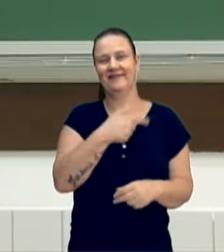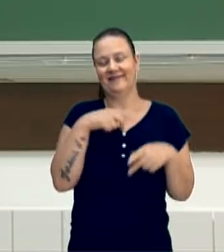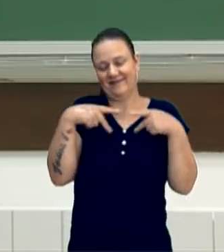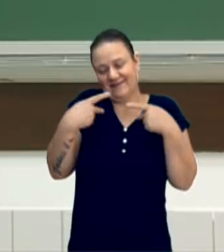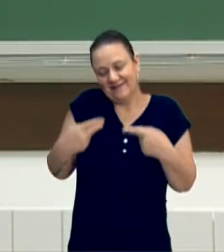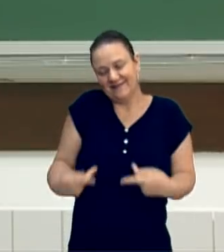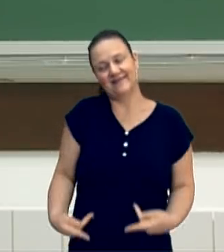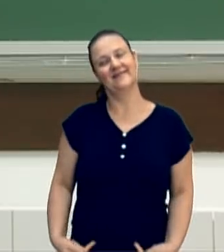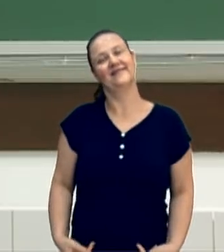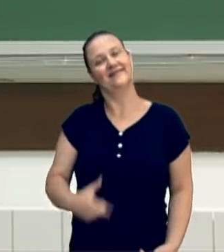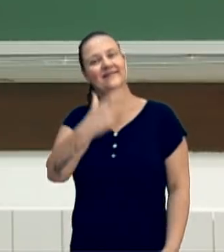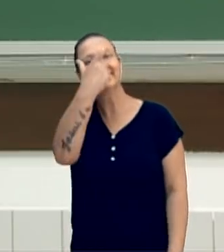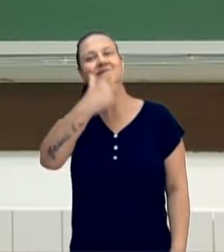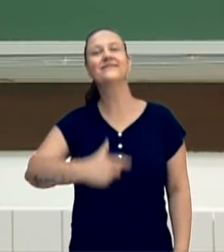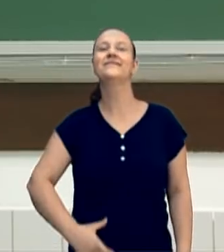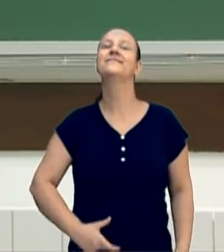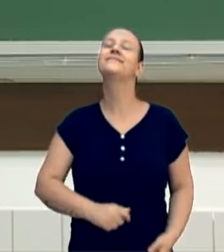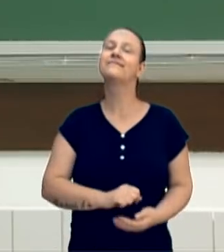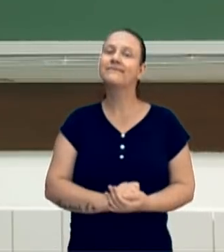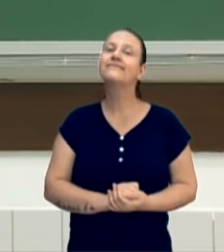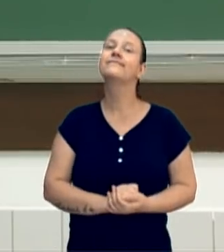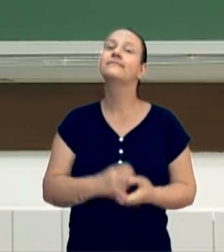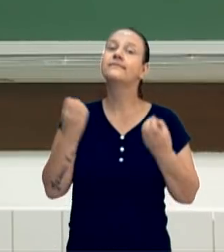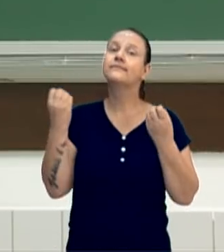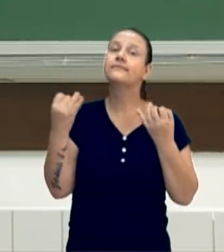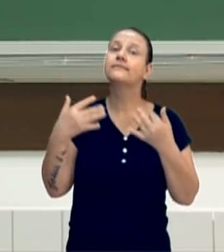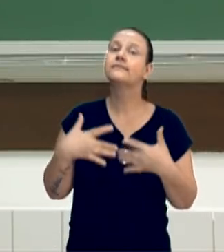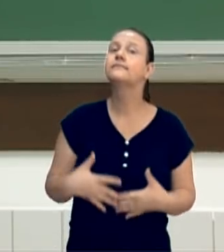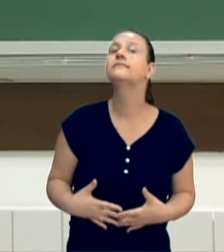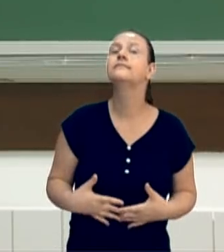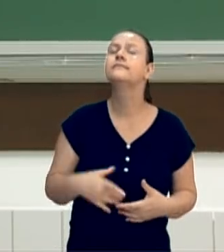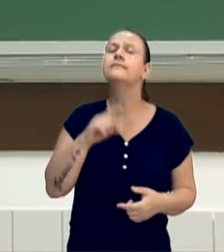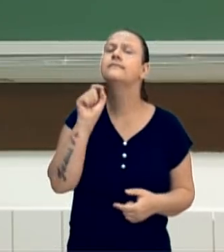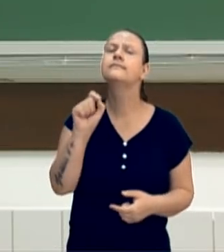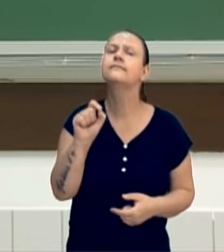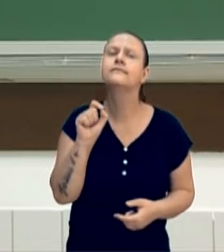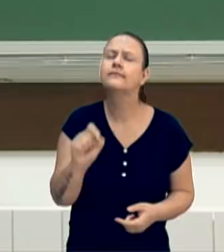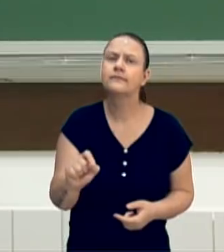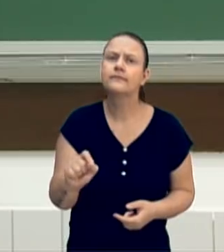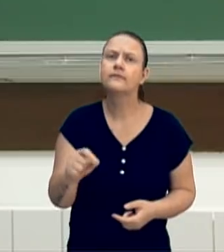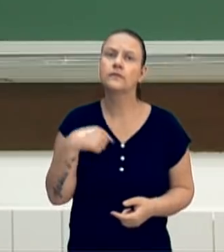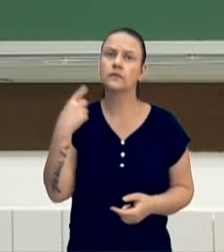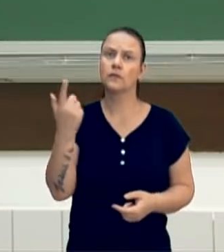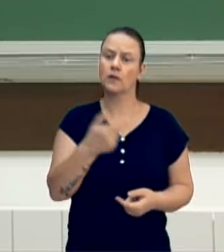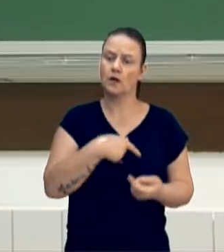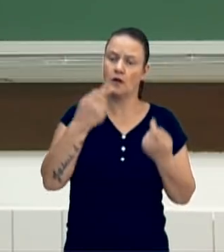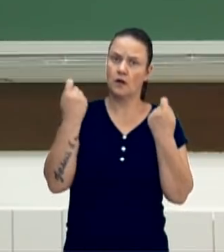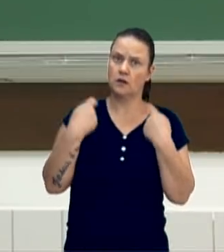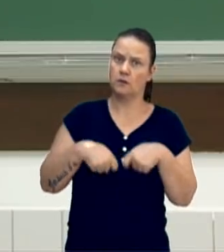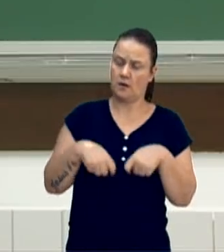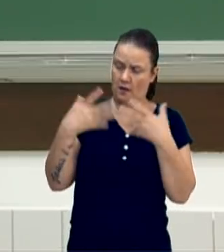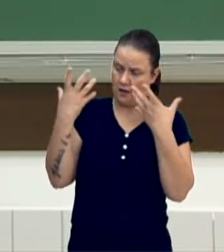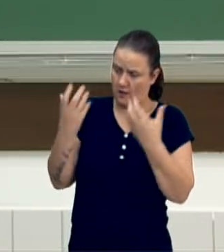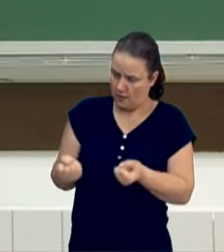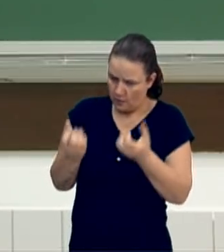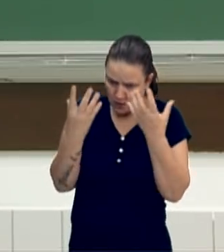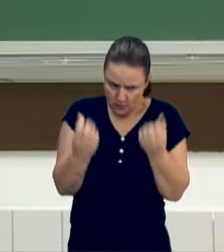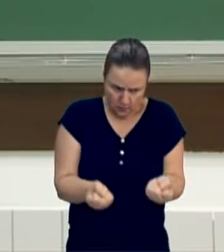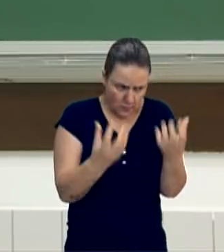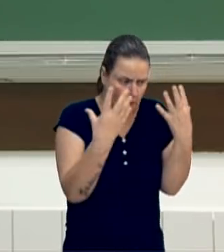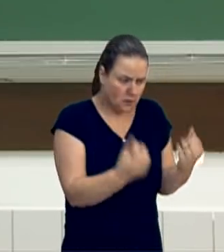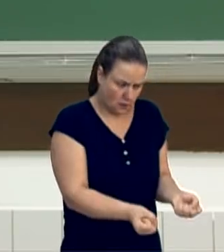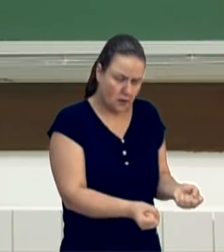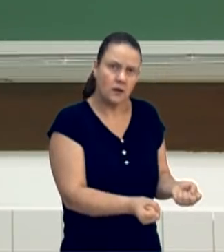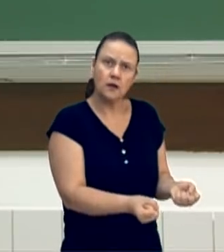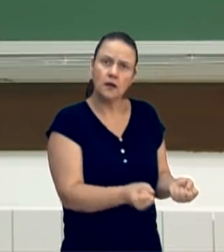todos são gente. Então, ela quer dizer aqui que temos que aceitar que cada pessoa